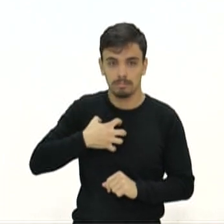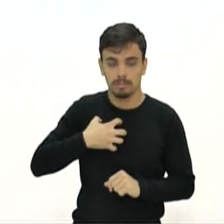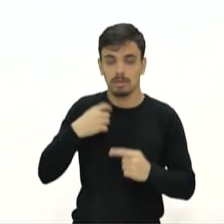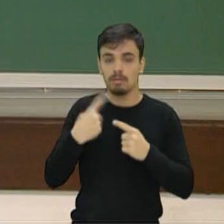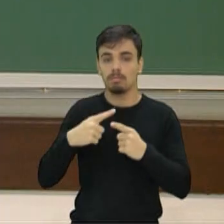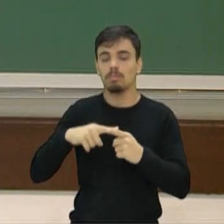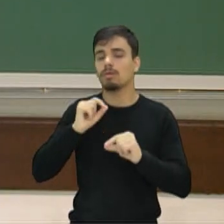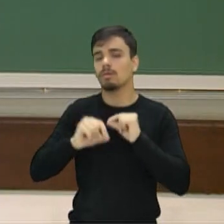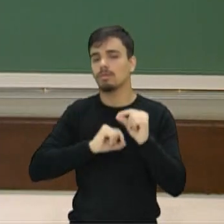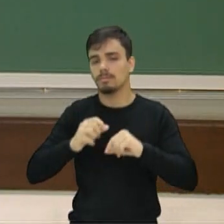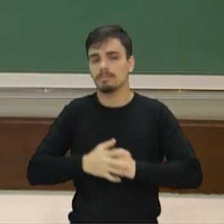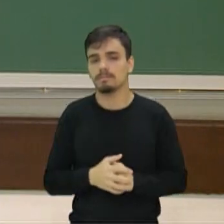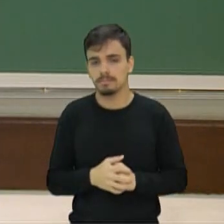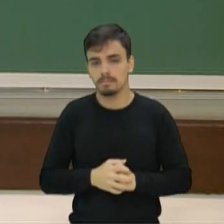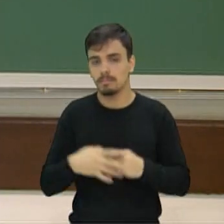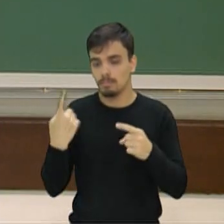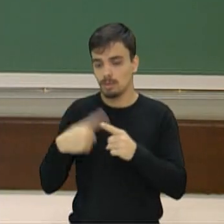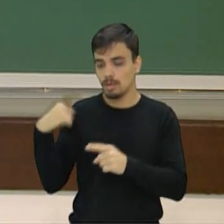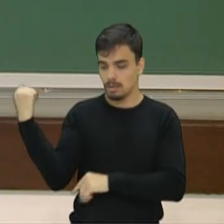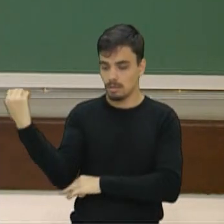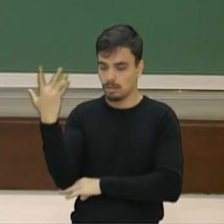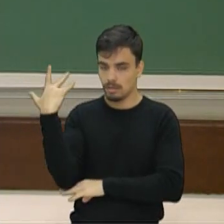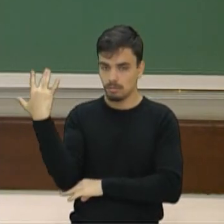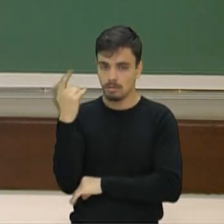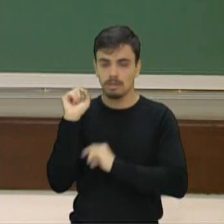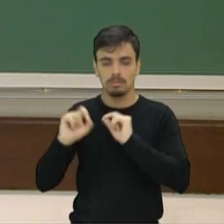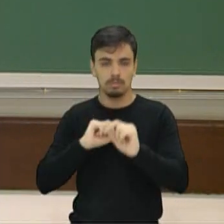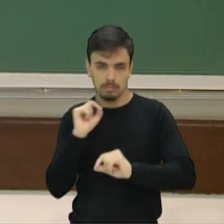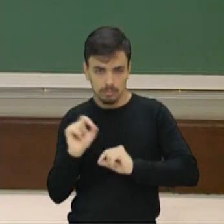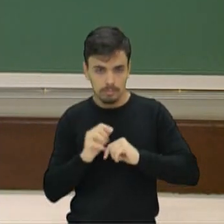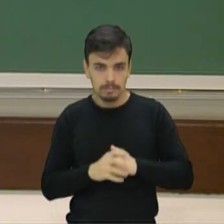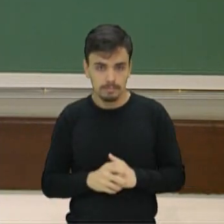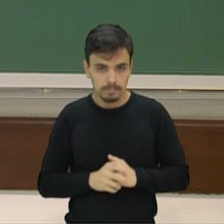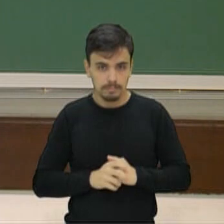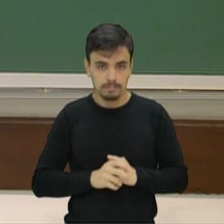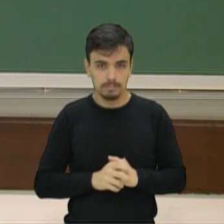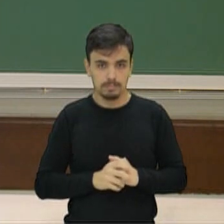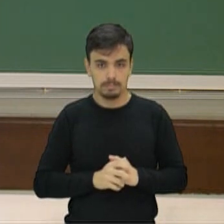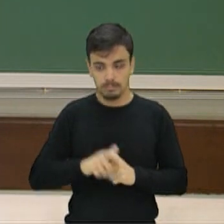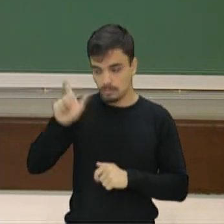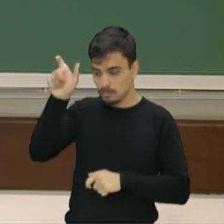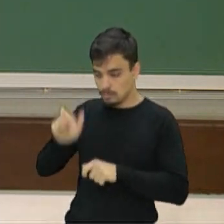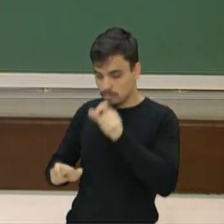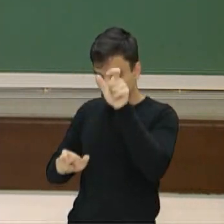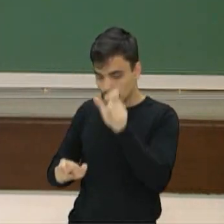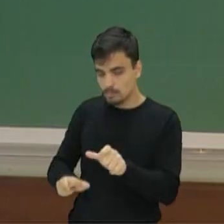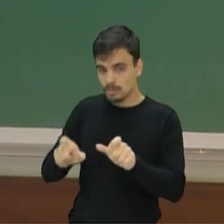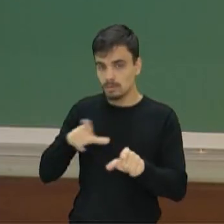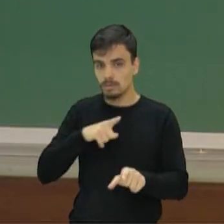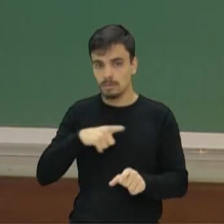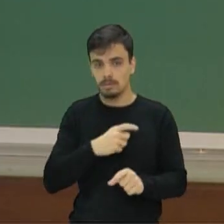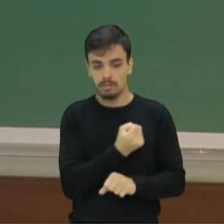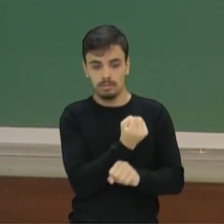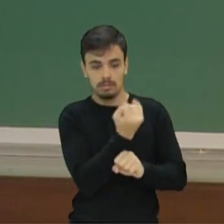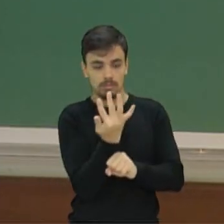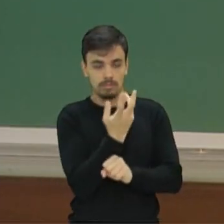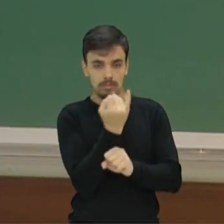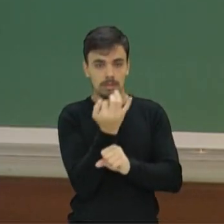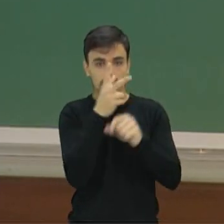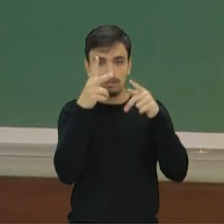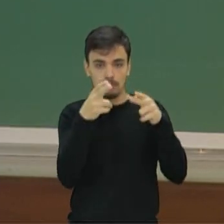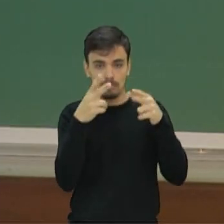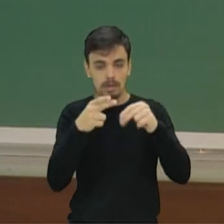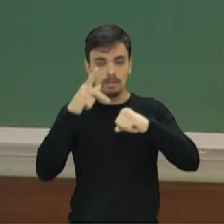Por quê, pessoal? Porque na natureza, os corpos possuem quantidades iguais de elétrons e